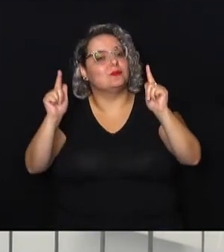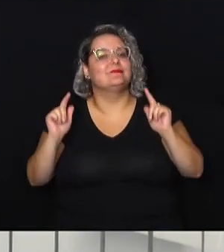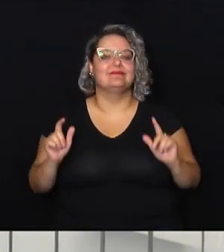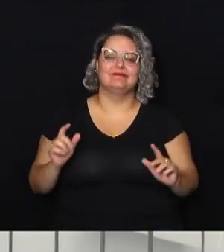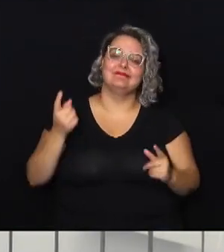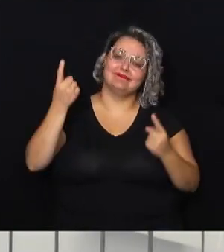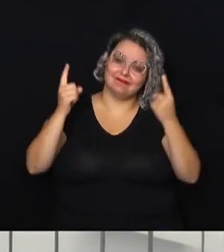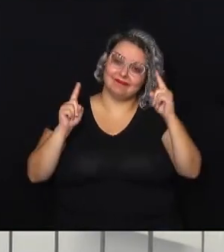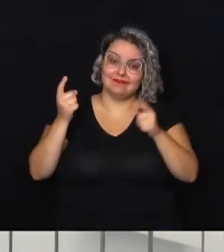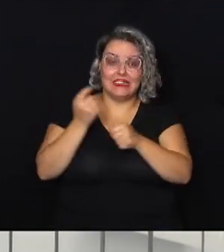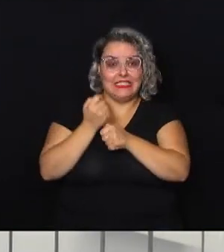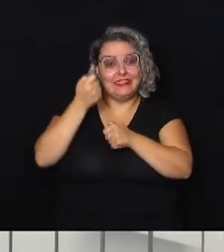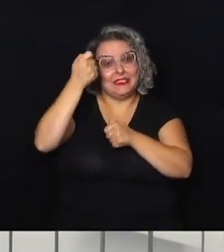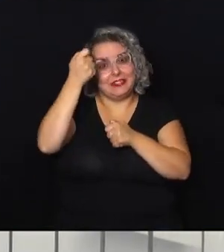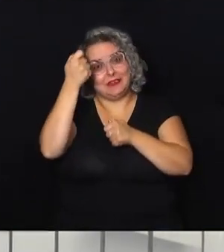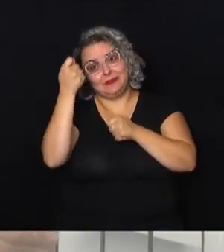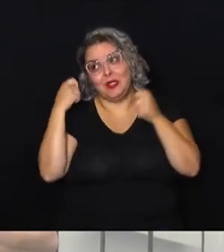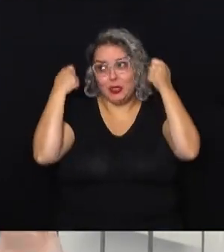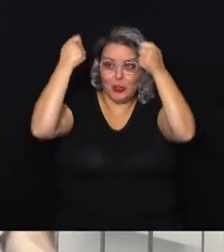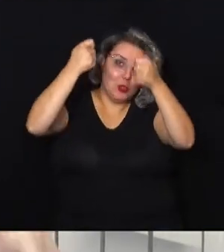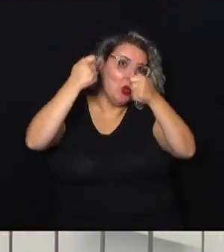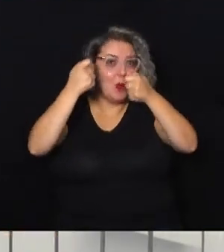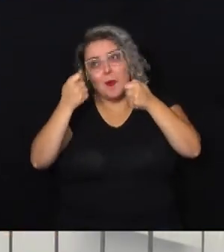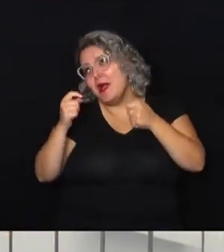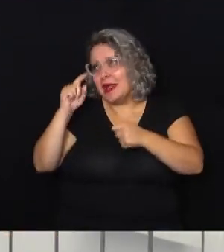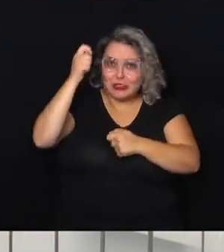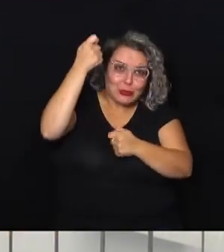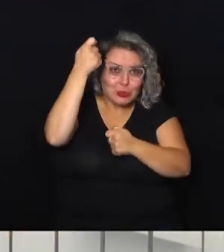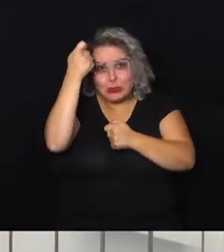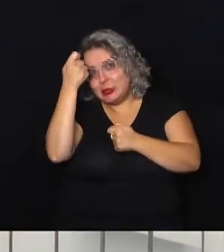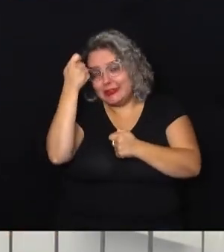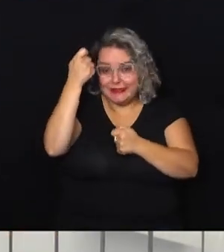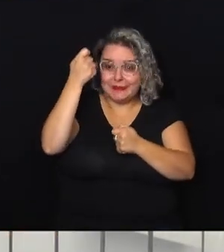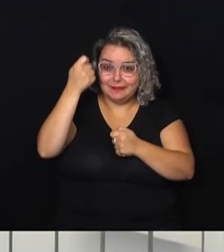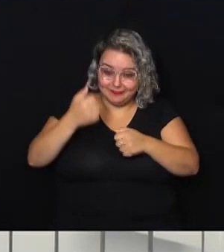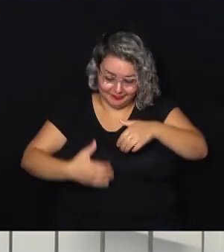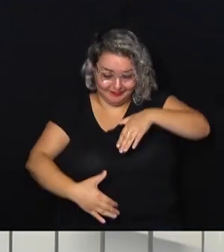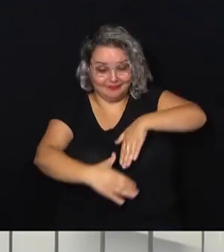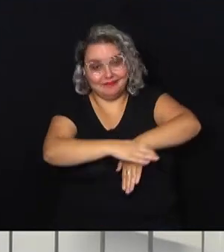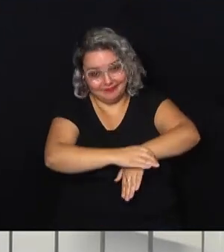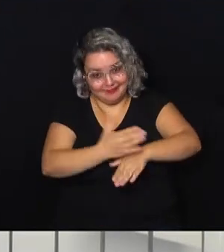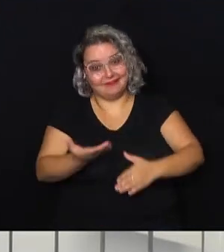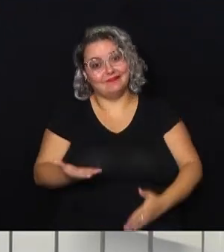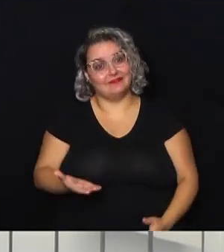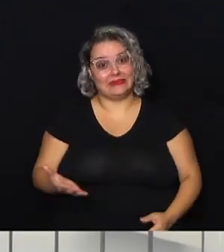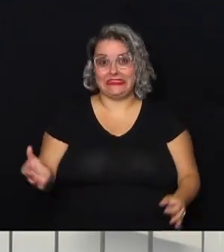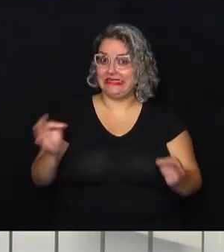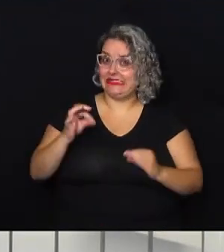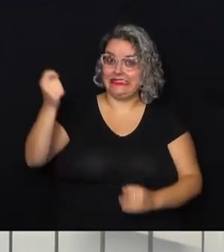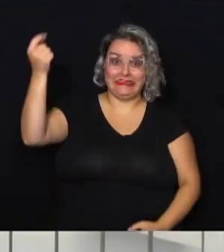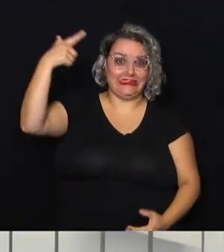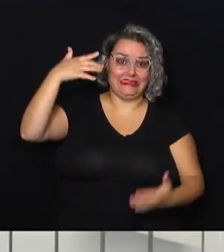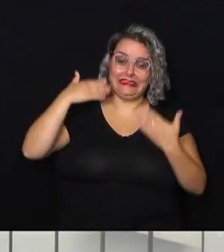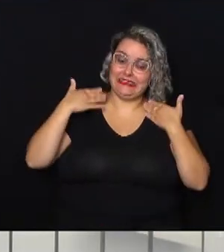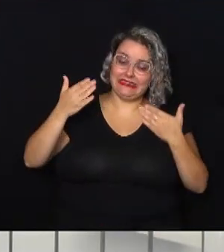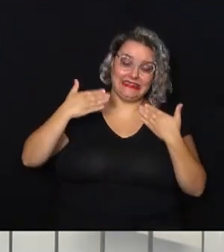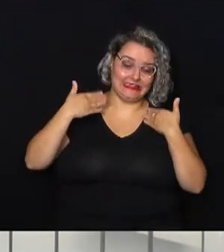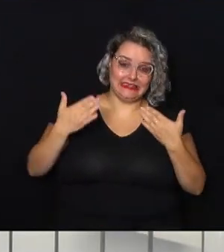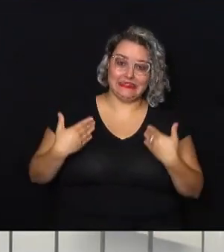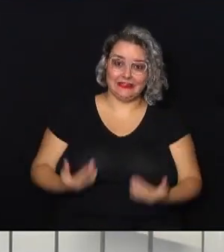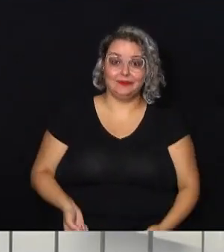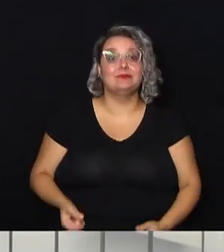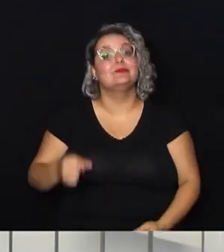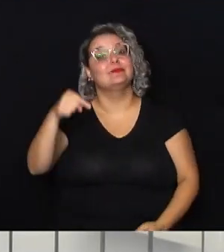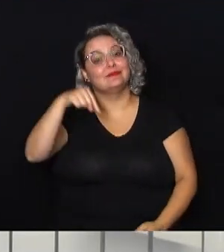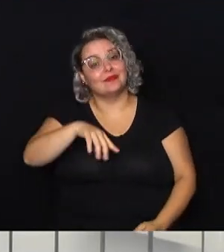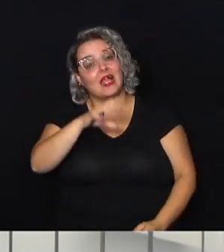com guarda-chuva, com a capa de chuva, até uma galocha, porque nada de sol e calor, tanto para o